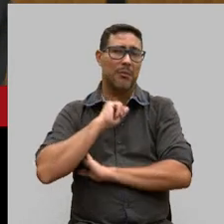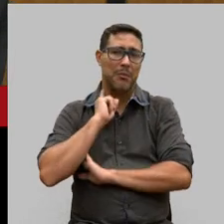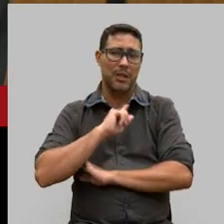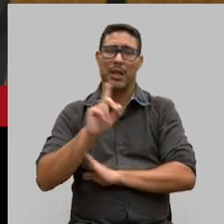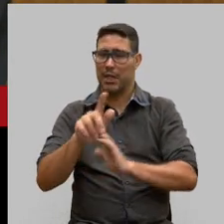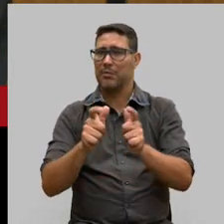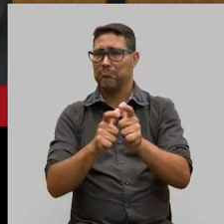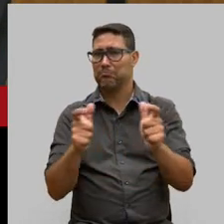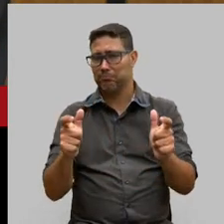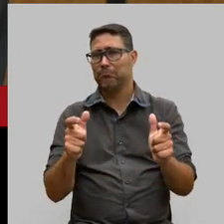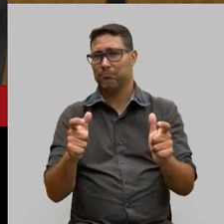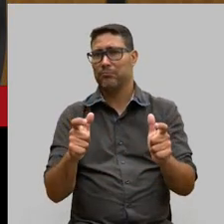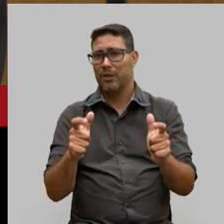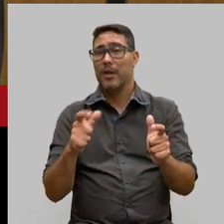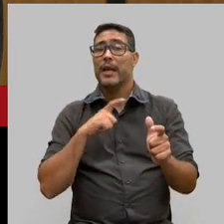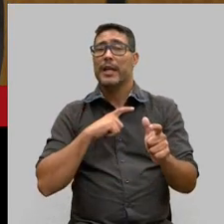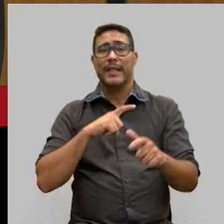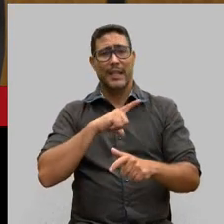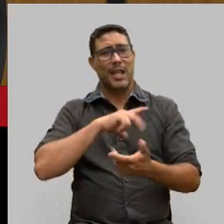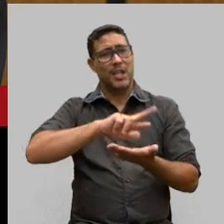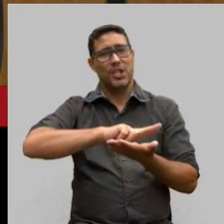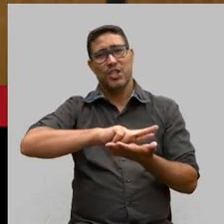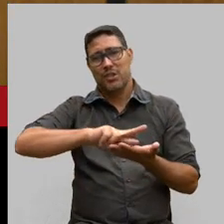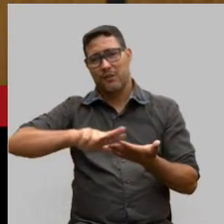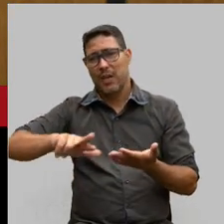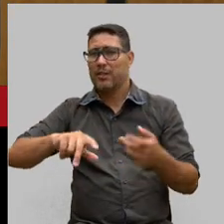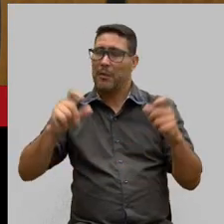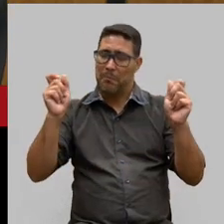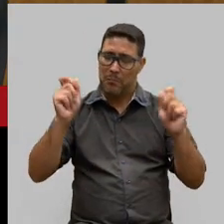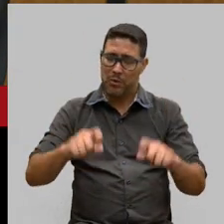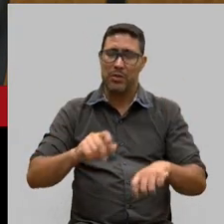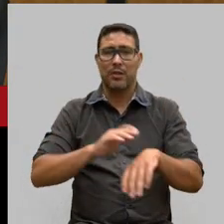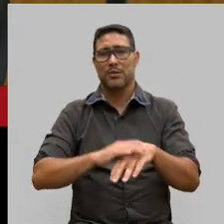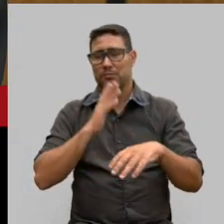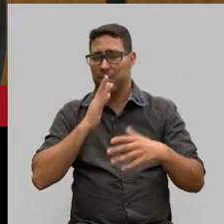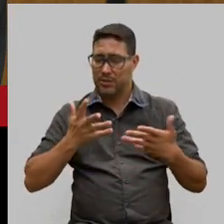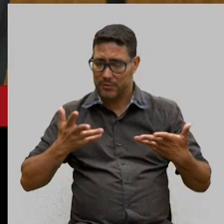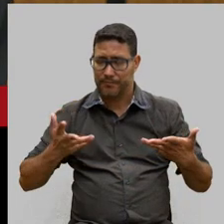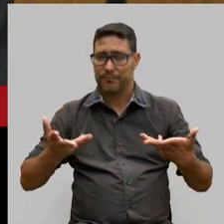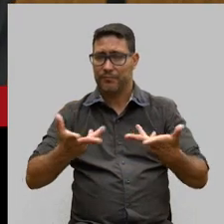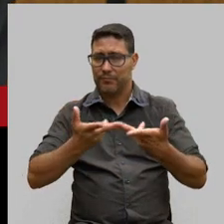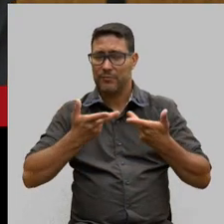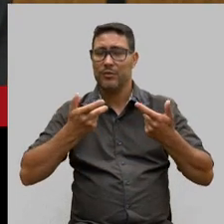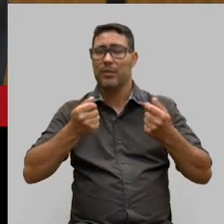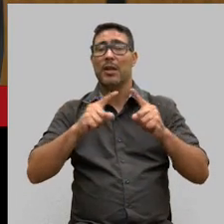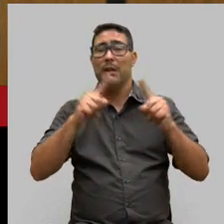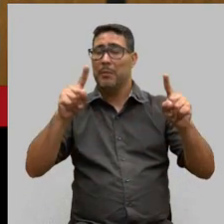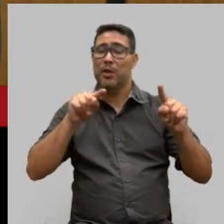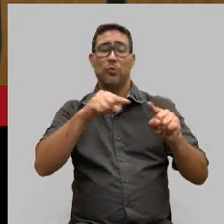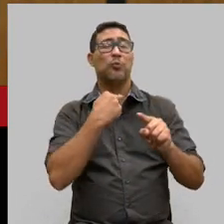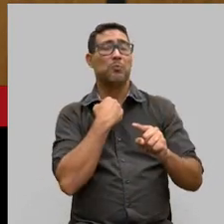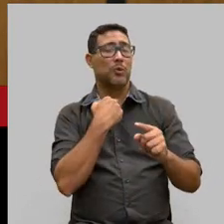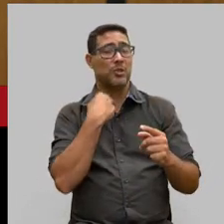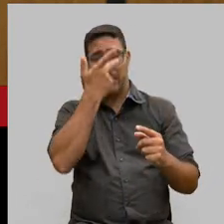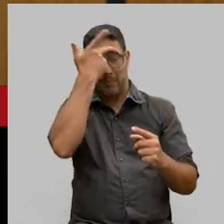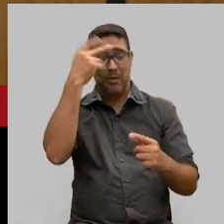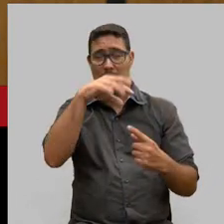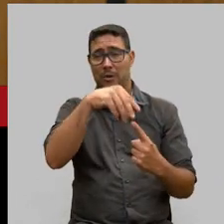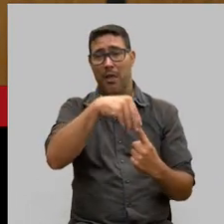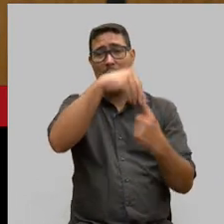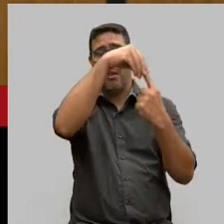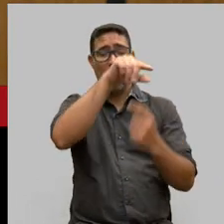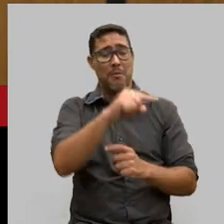tem vários possibilidades de de de qualidade assistencial não pode ser para alguns tem que ser para todos né e